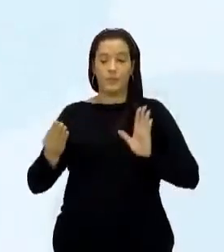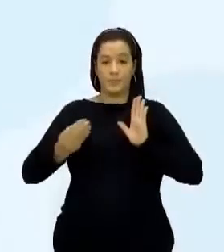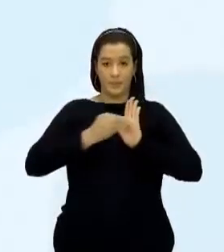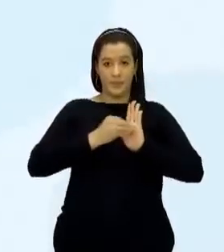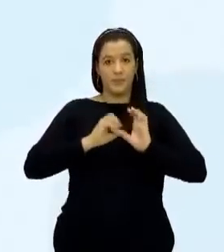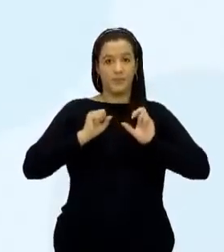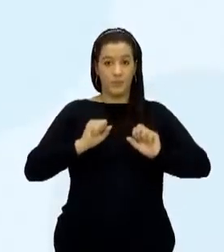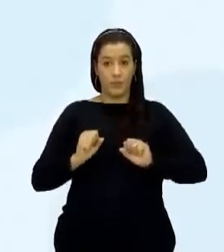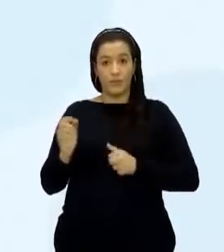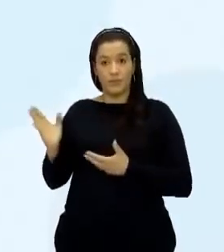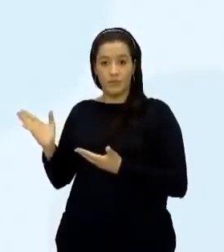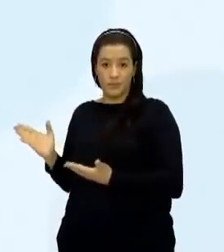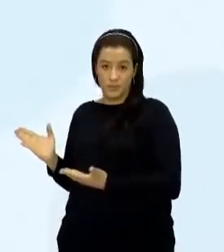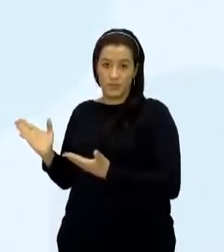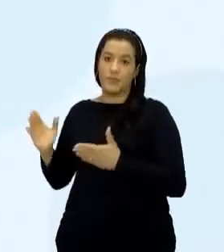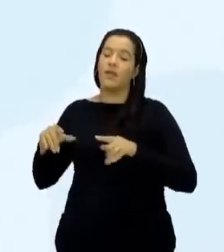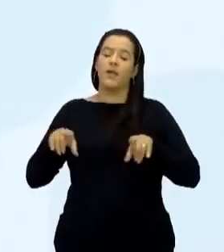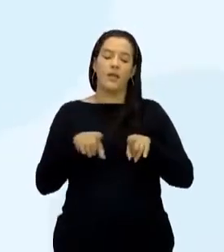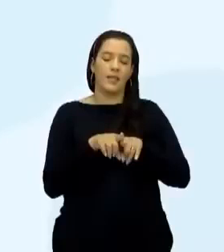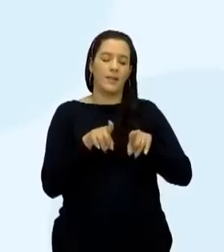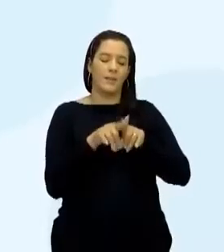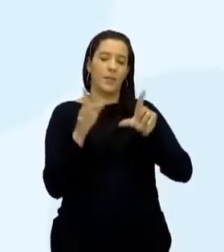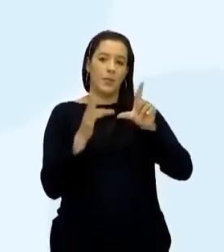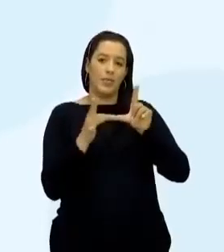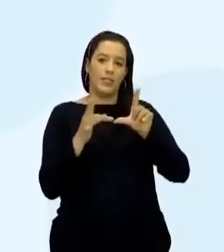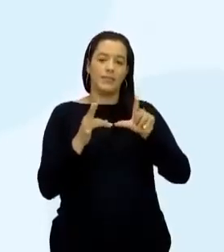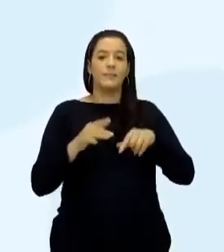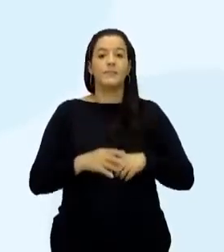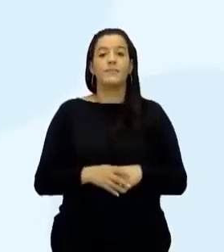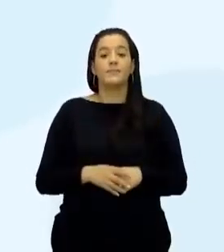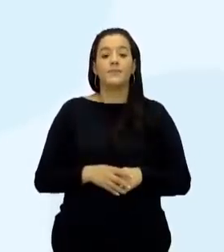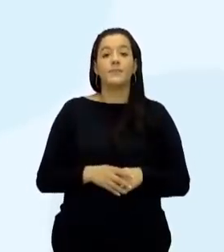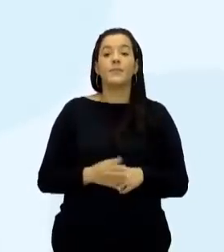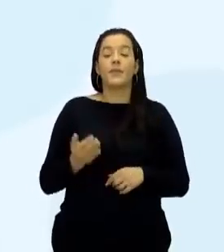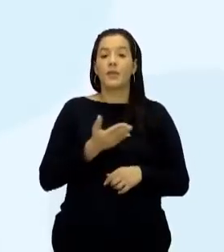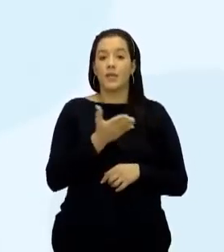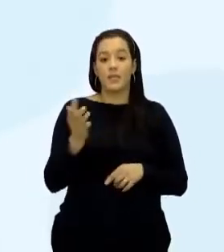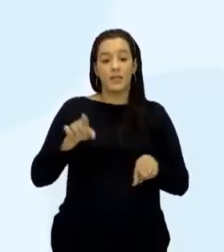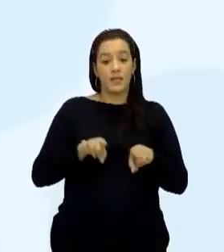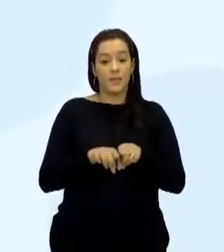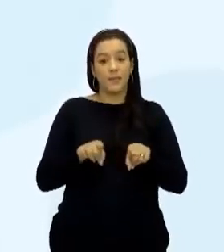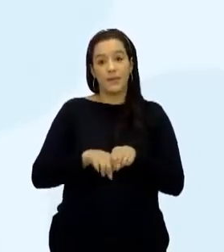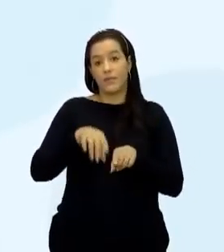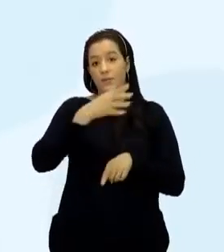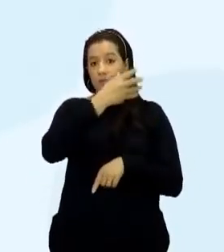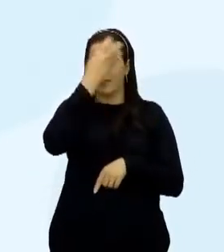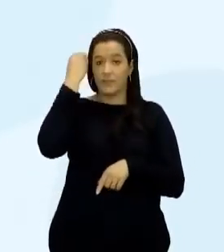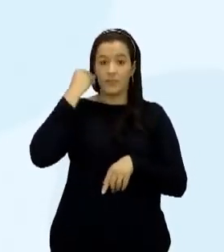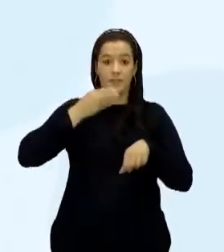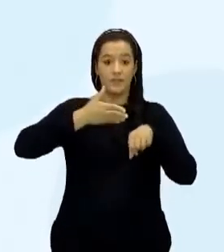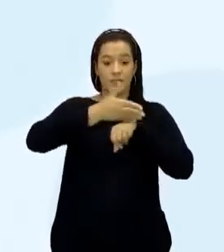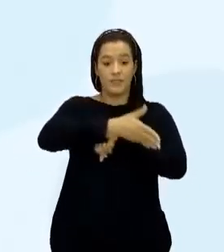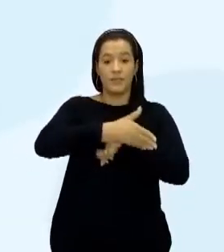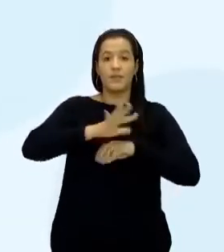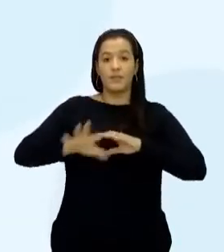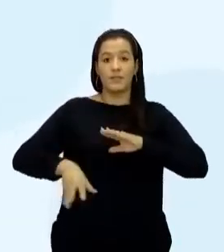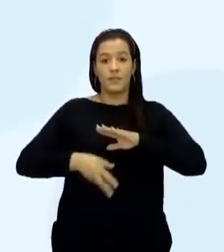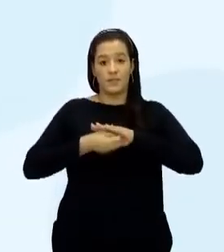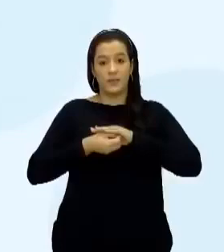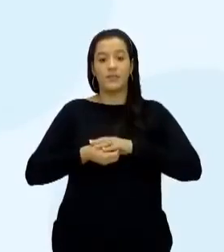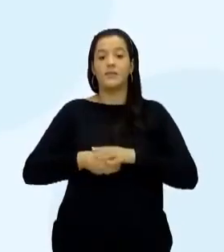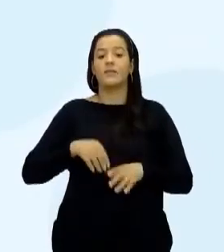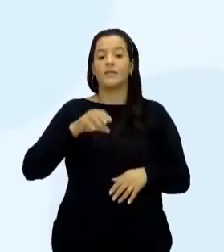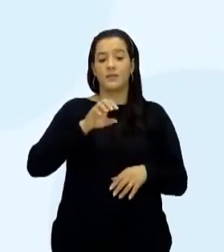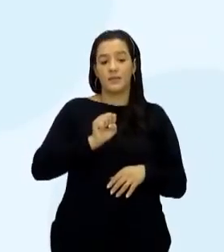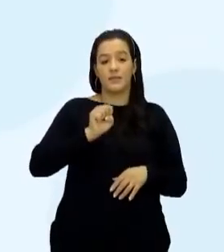tal, através do QR Code e deste link. E também dizer para você não esquecer de entrar lá na sede, na